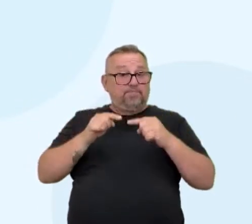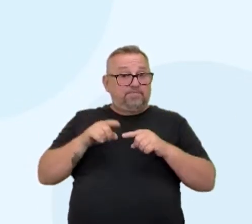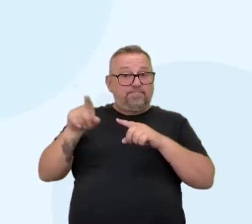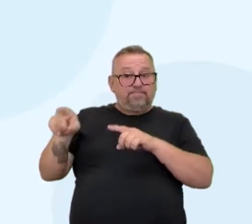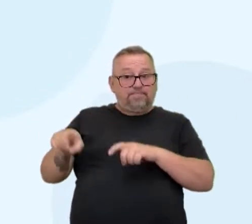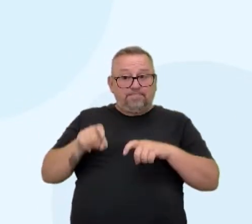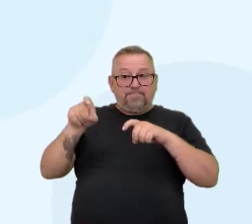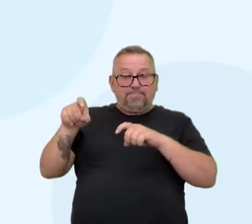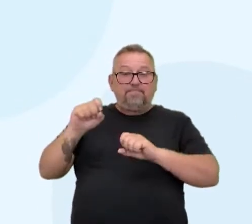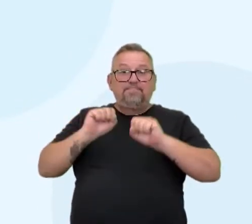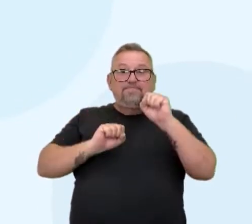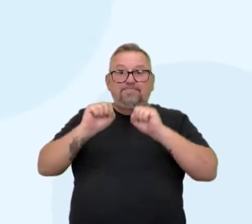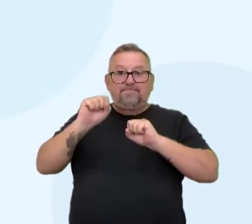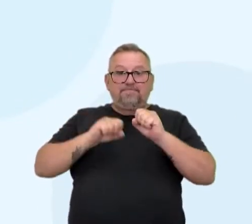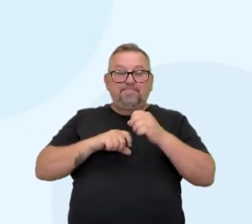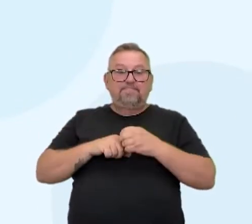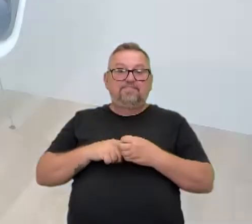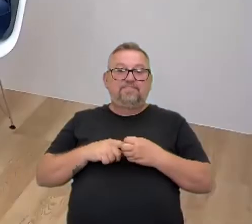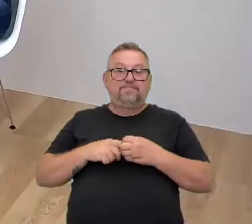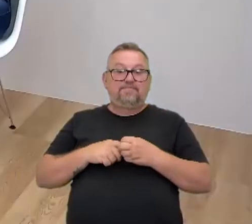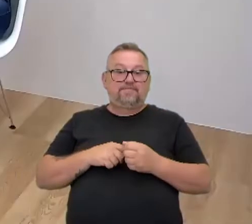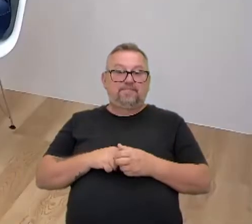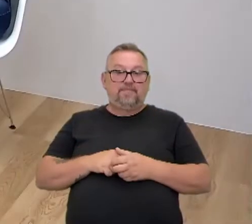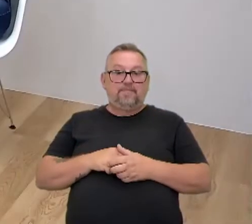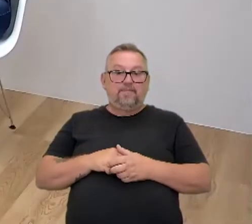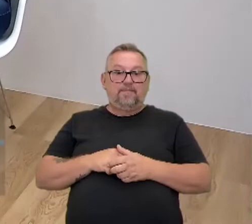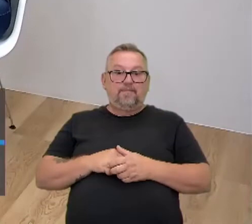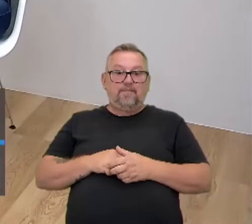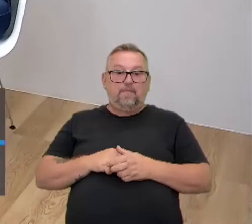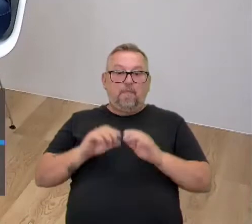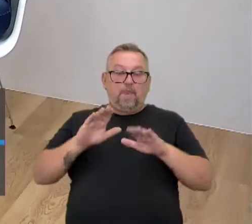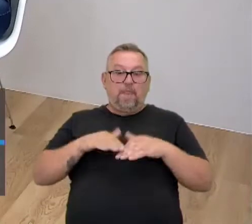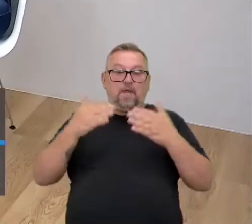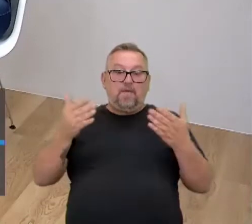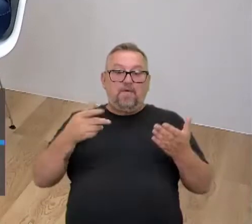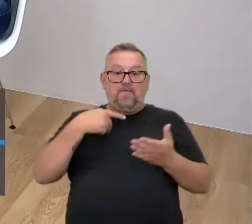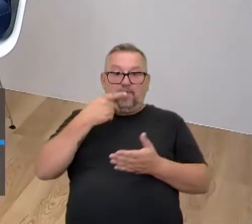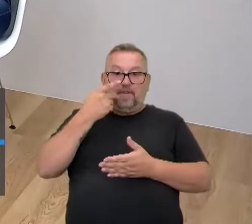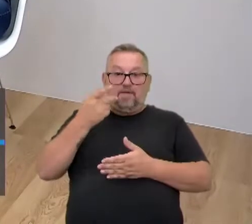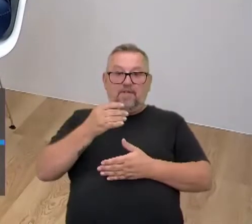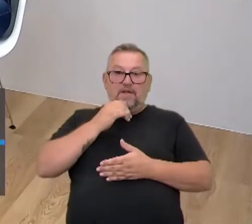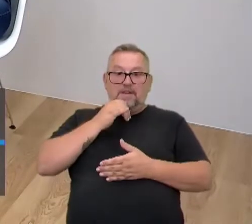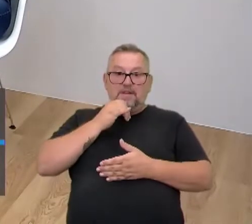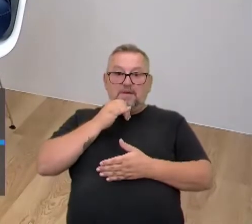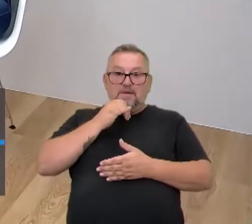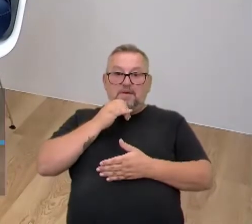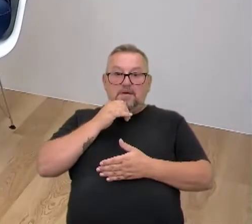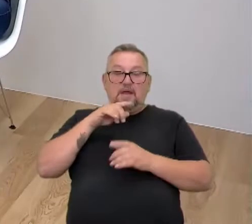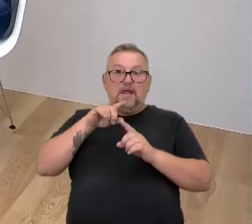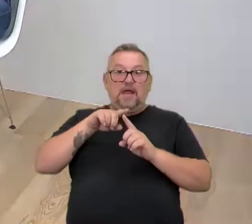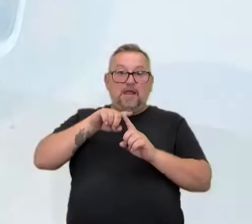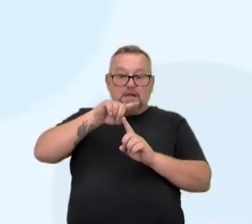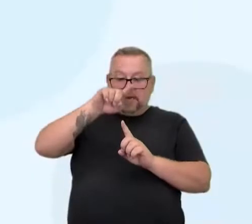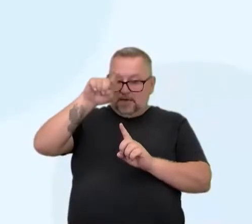da industrialização. Vamos lá. Me permite uma parte aqui? Perfeito, vamos lá. Quando você fala, tá lá no LED,